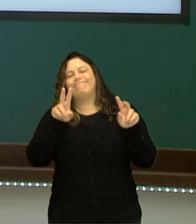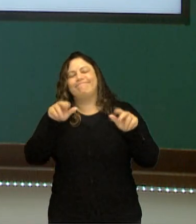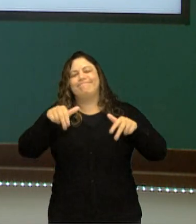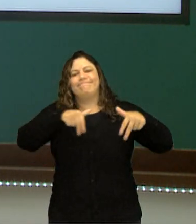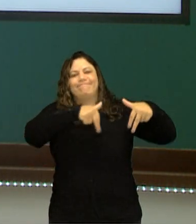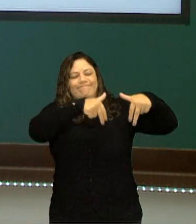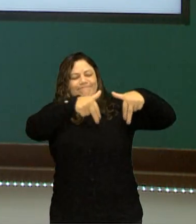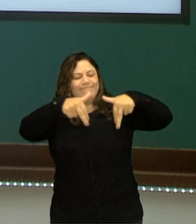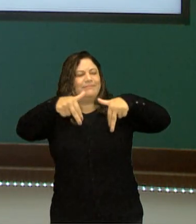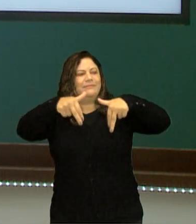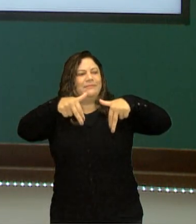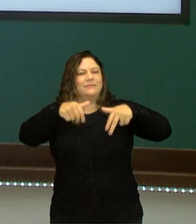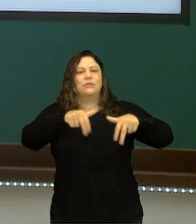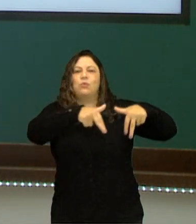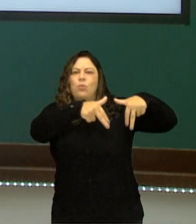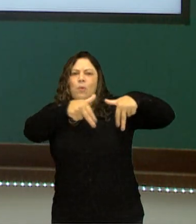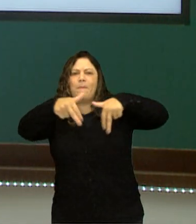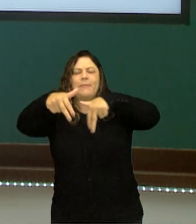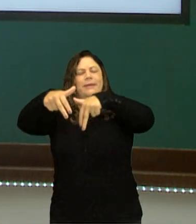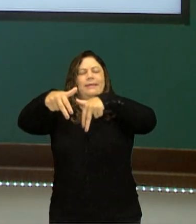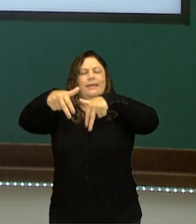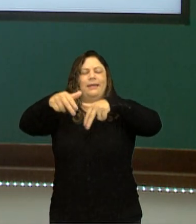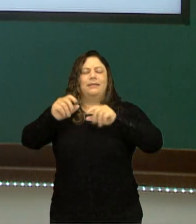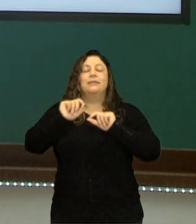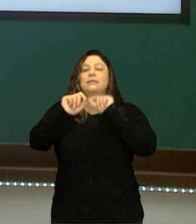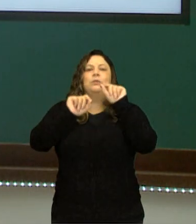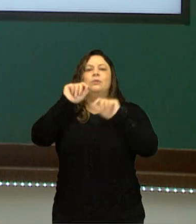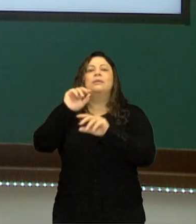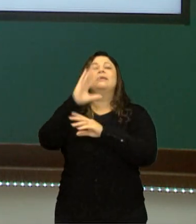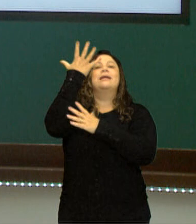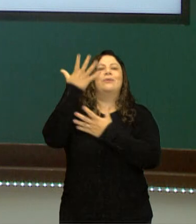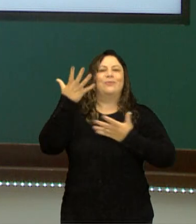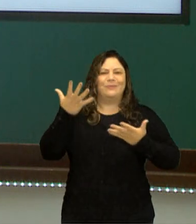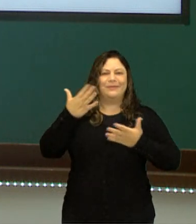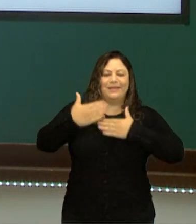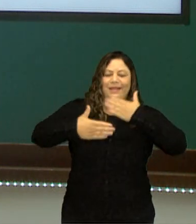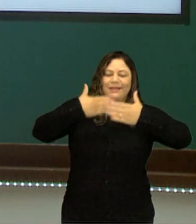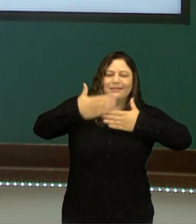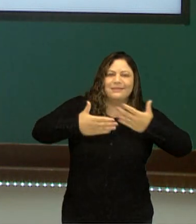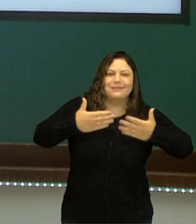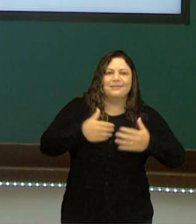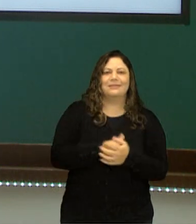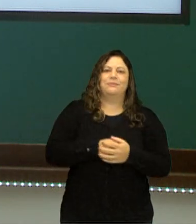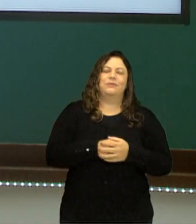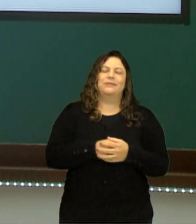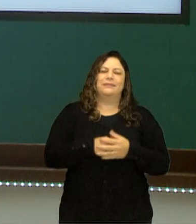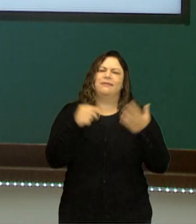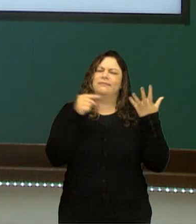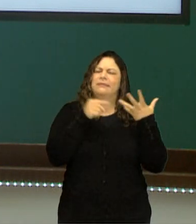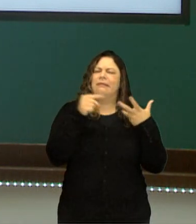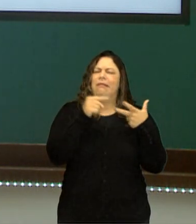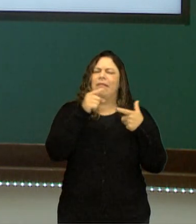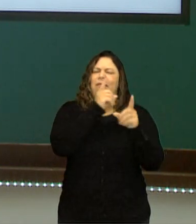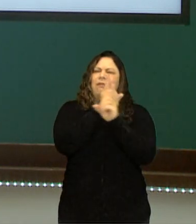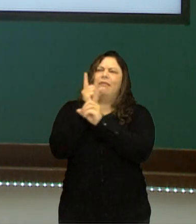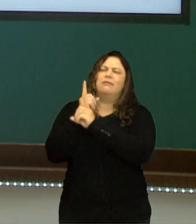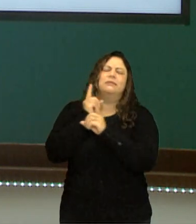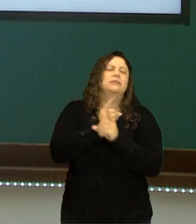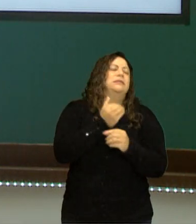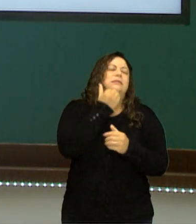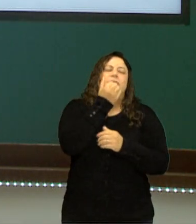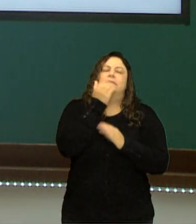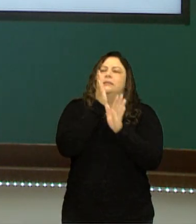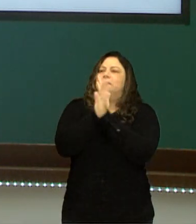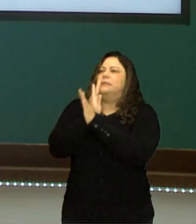que ocorre com esses personagens? Essa mulher sorriu meigamente e com um doce olhar convidou o Norberto a acompanhá-la.